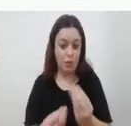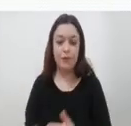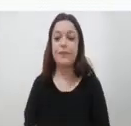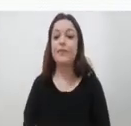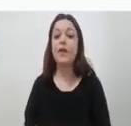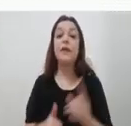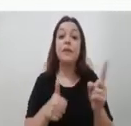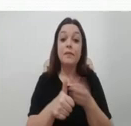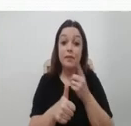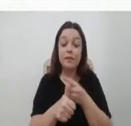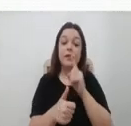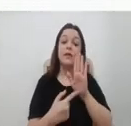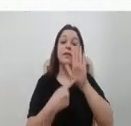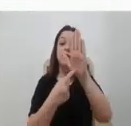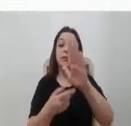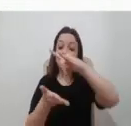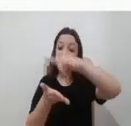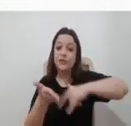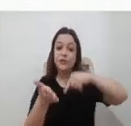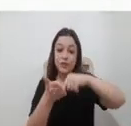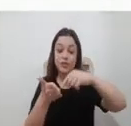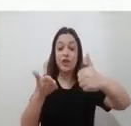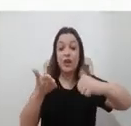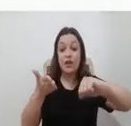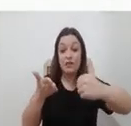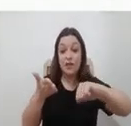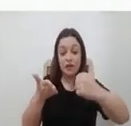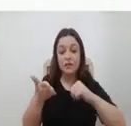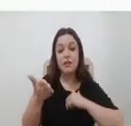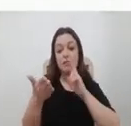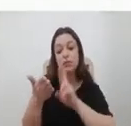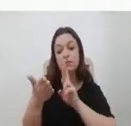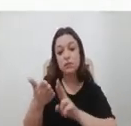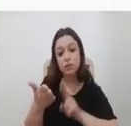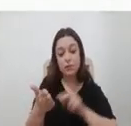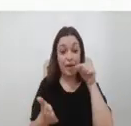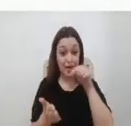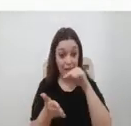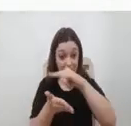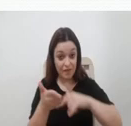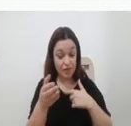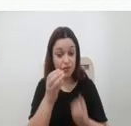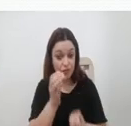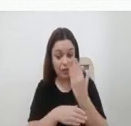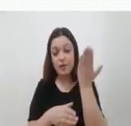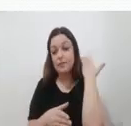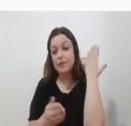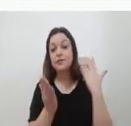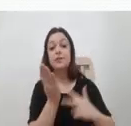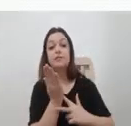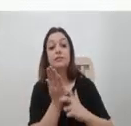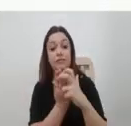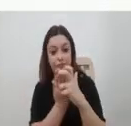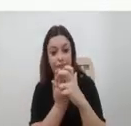Então, primeiramente eu vou estar mostrando para vocês uma ficha de avaliação objetiva que eu fiz na minha